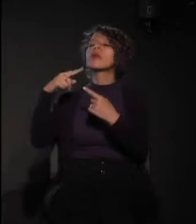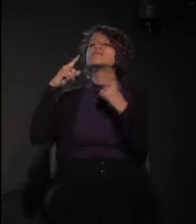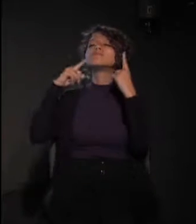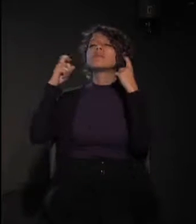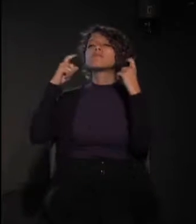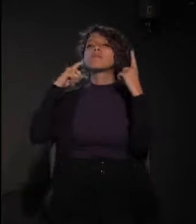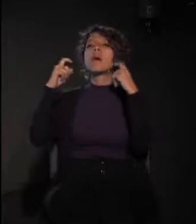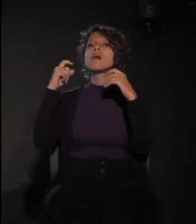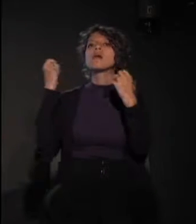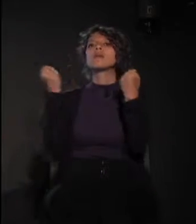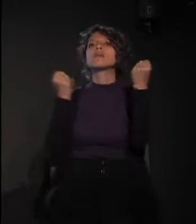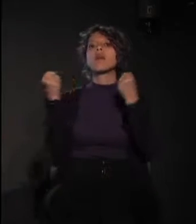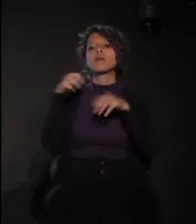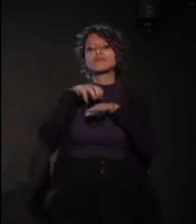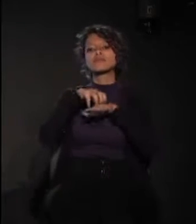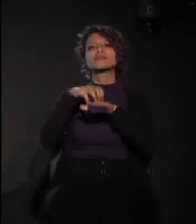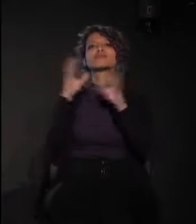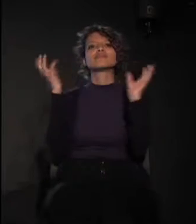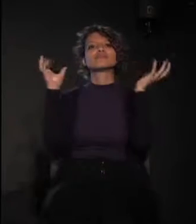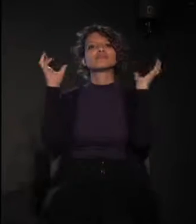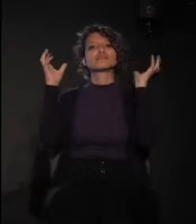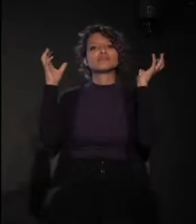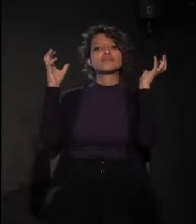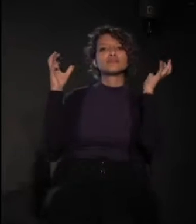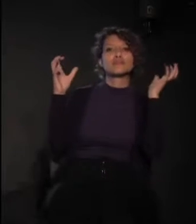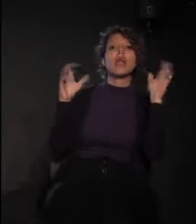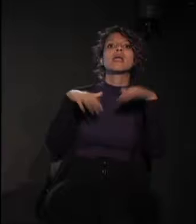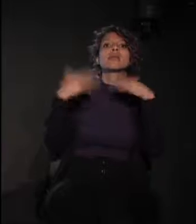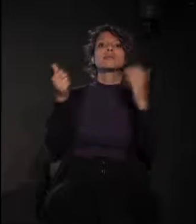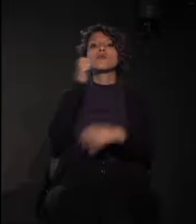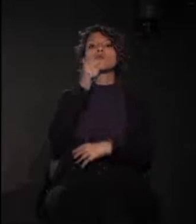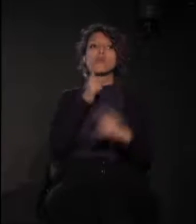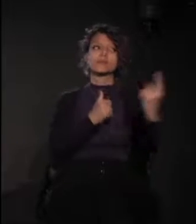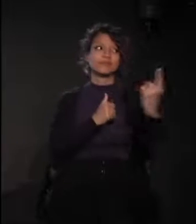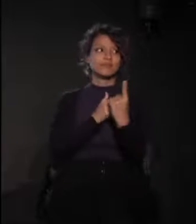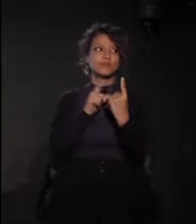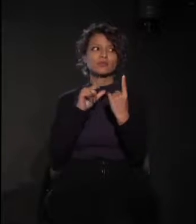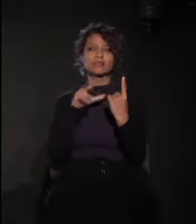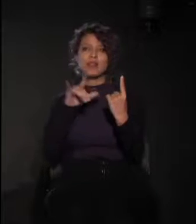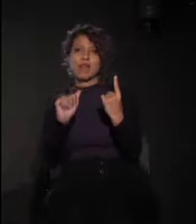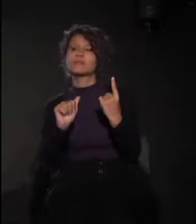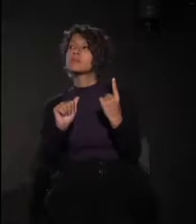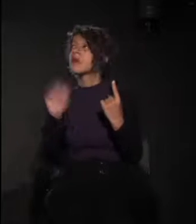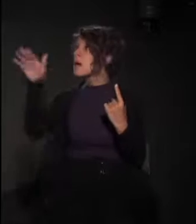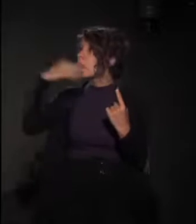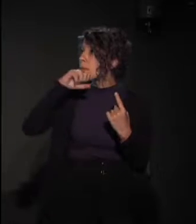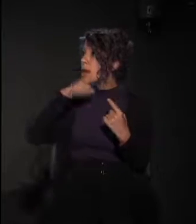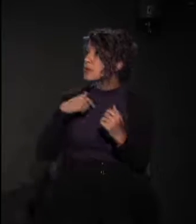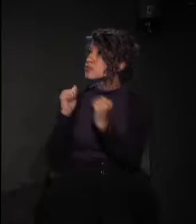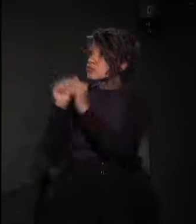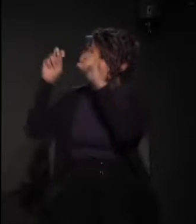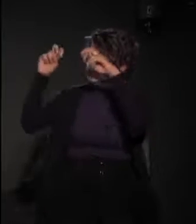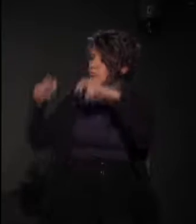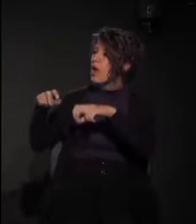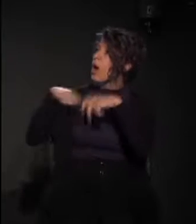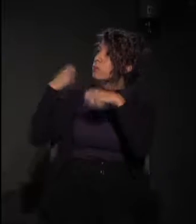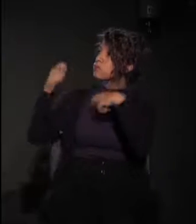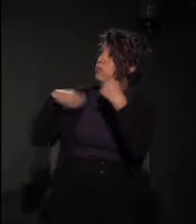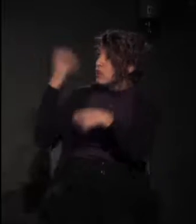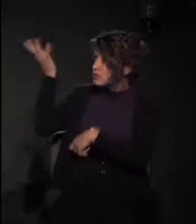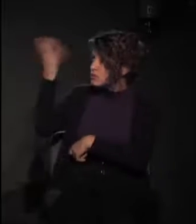voltou ao normal se um breve silêncio na linha taeq lucila surgiu o pai eu queria me casar com você é sério é o